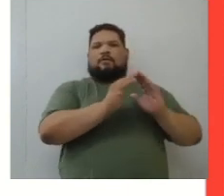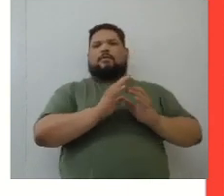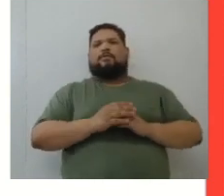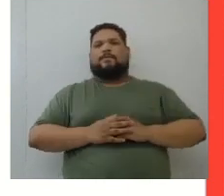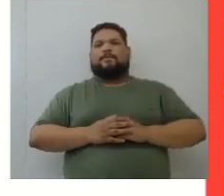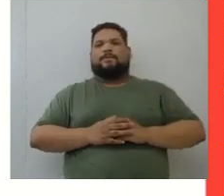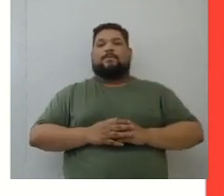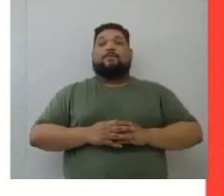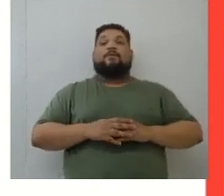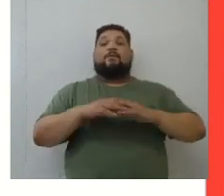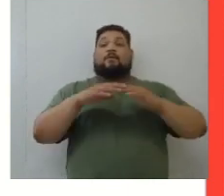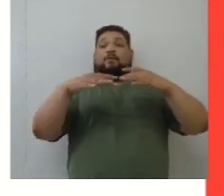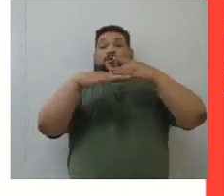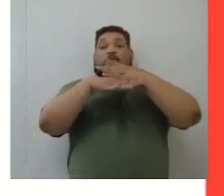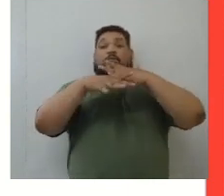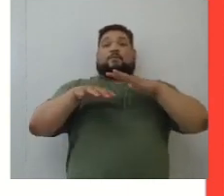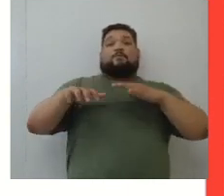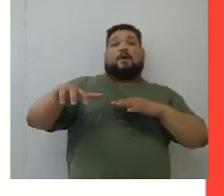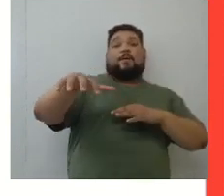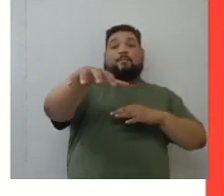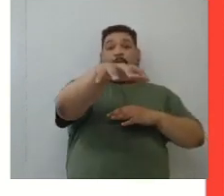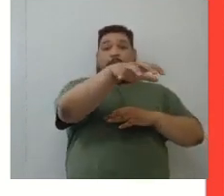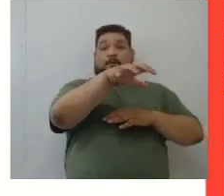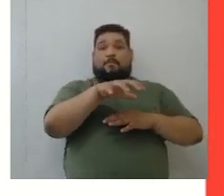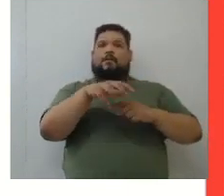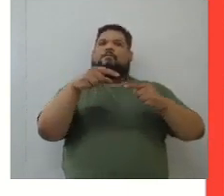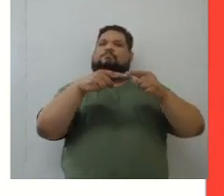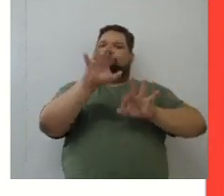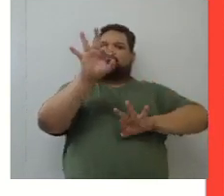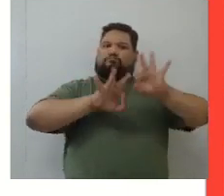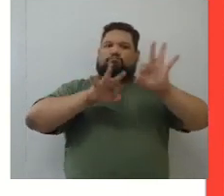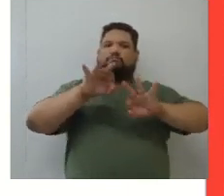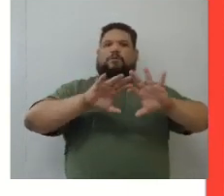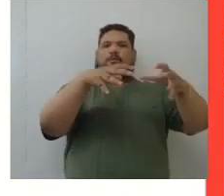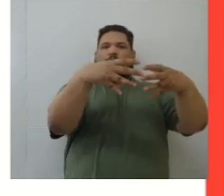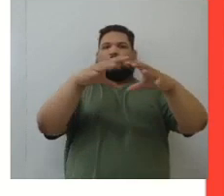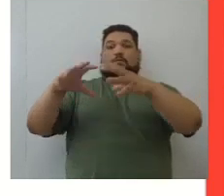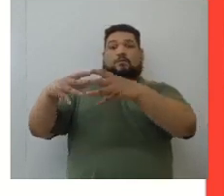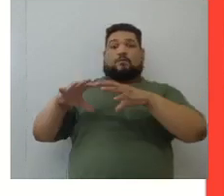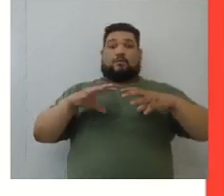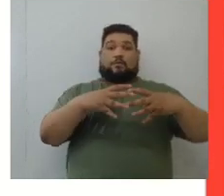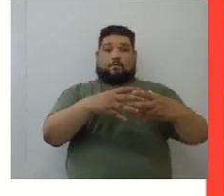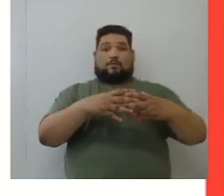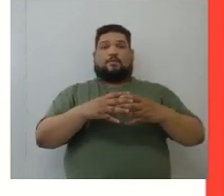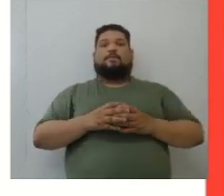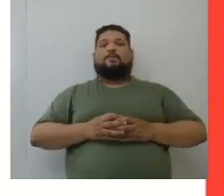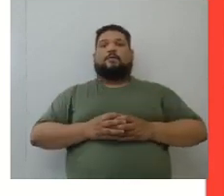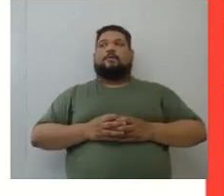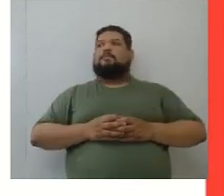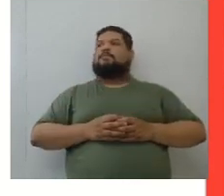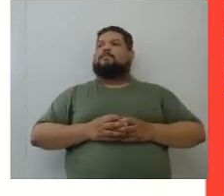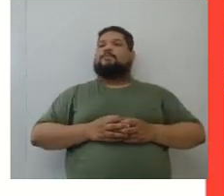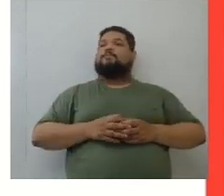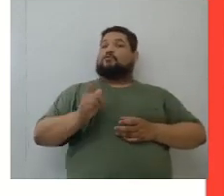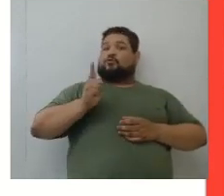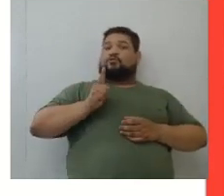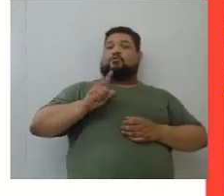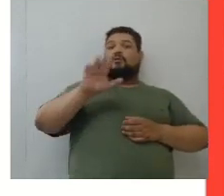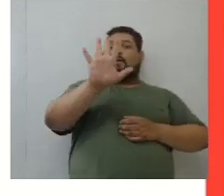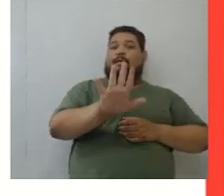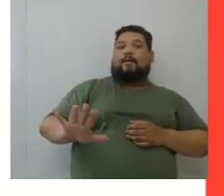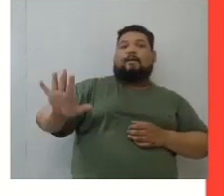as cidades próximas formam a sua região metropolitana. E aqui a gente tem as áreas, tá,